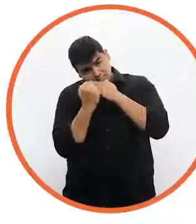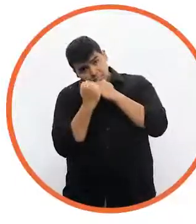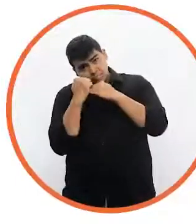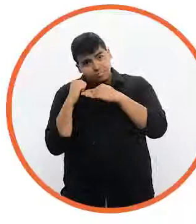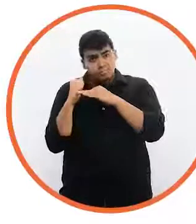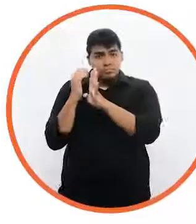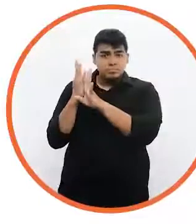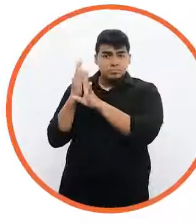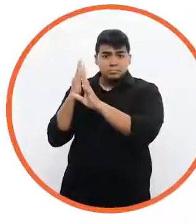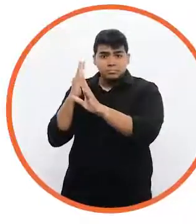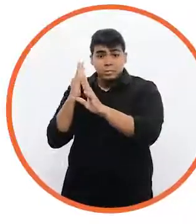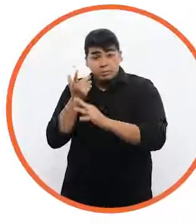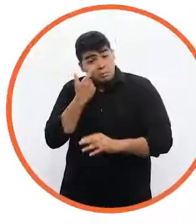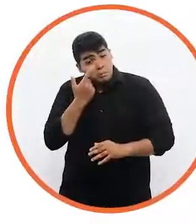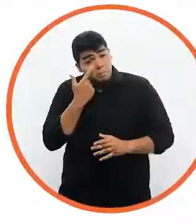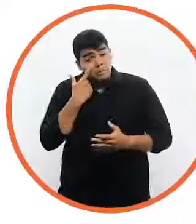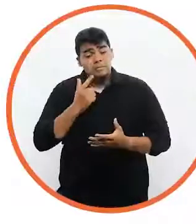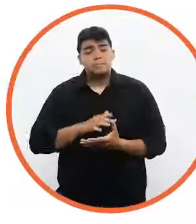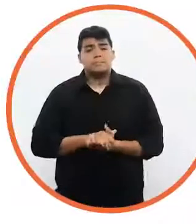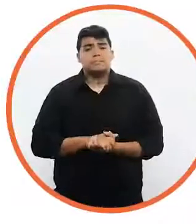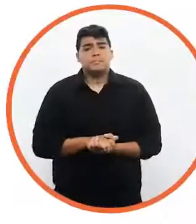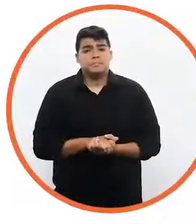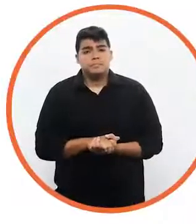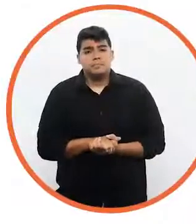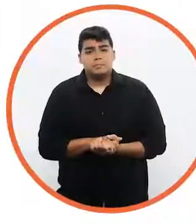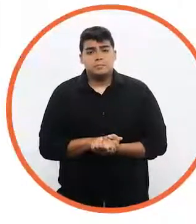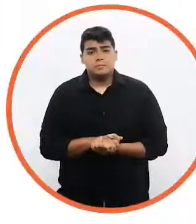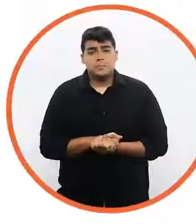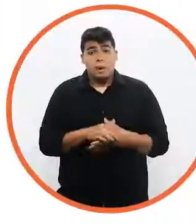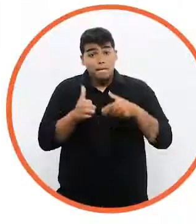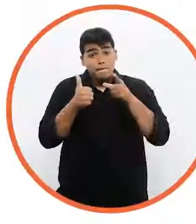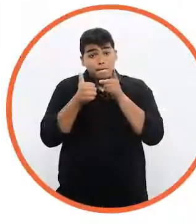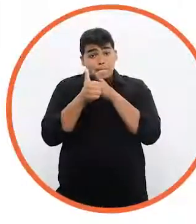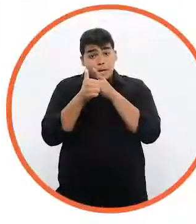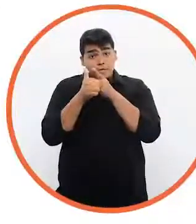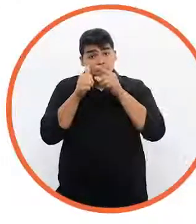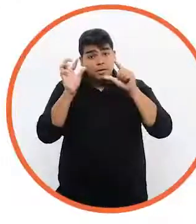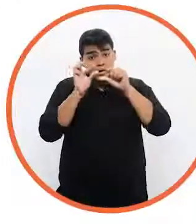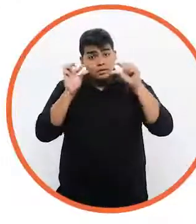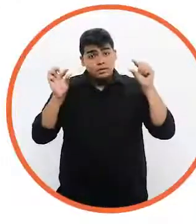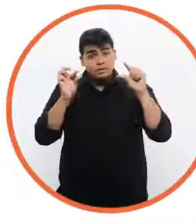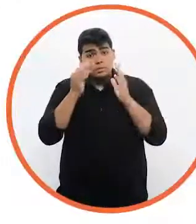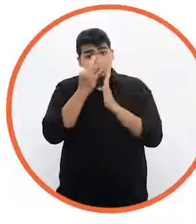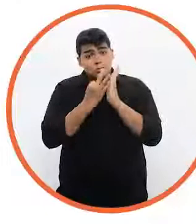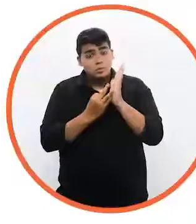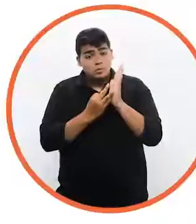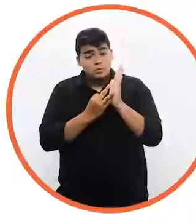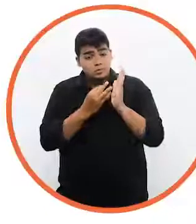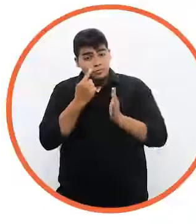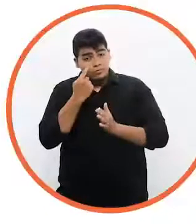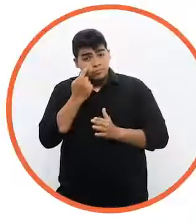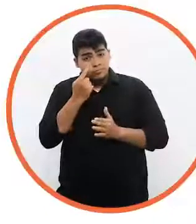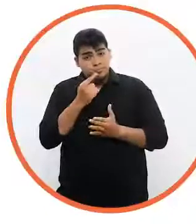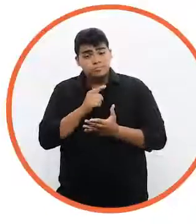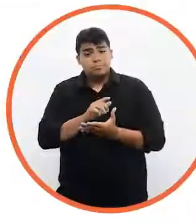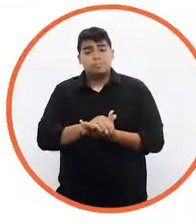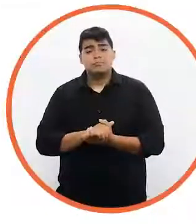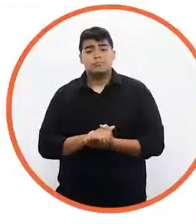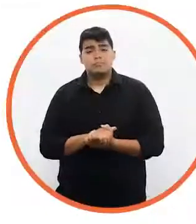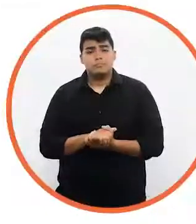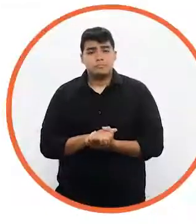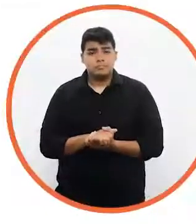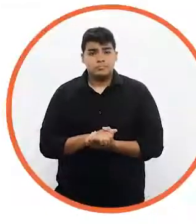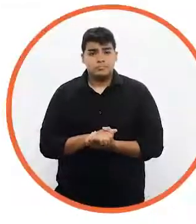espera para engraxar sapatos. Vamos ver aqui. Olha só, a primeira frase do nosso texto, ele diz exatamente o